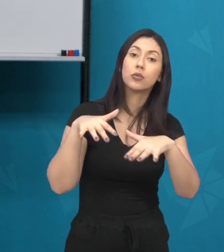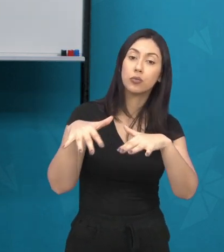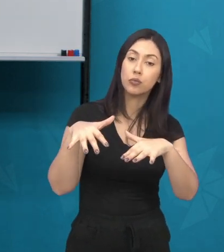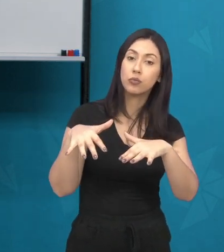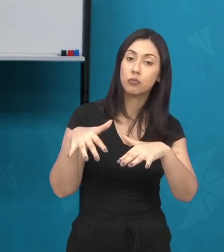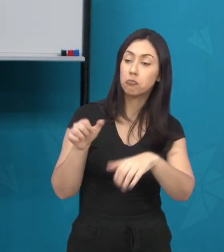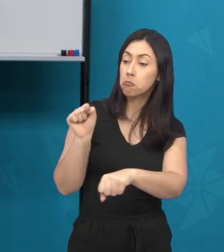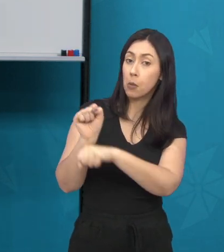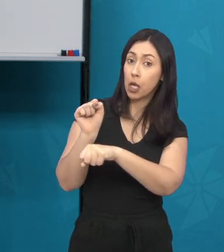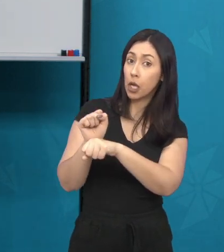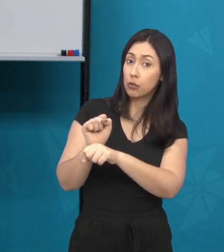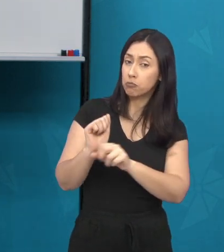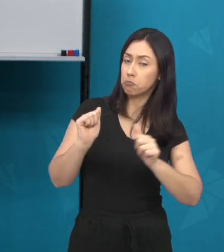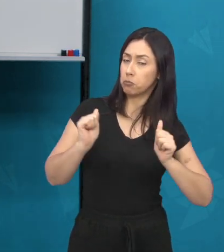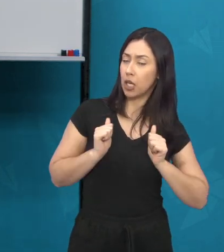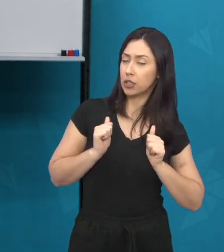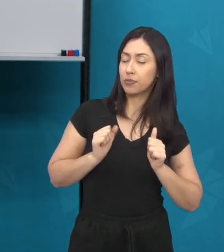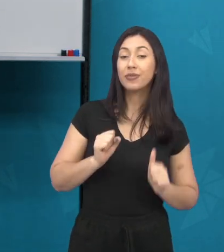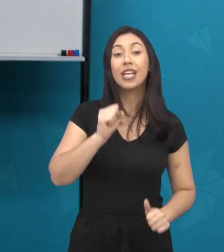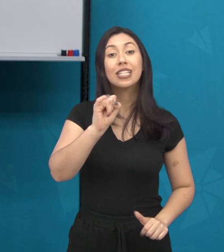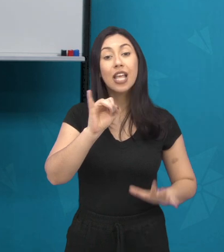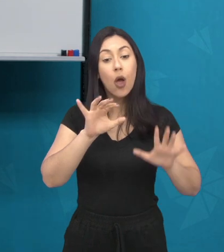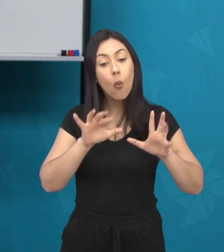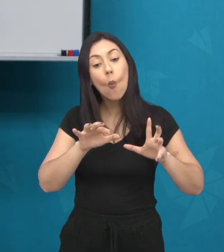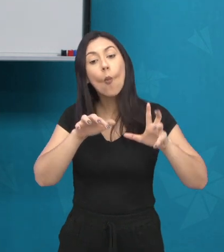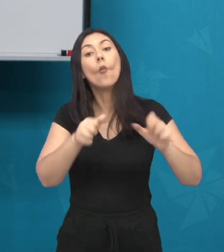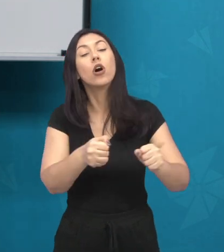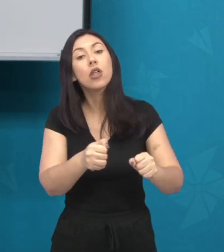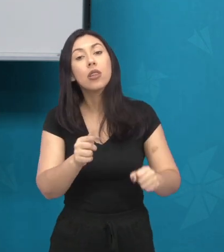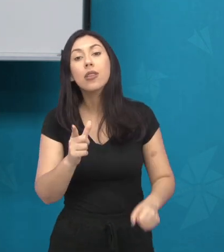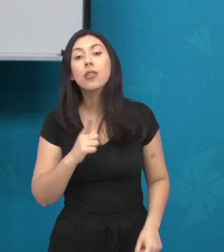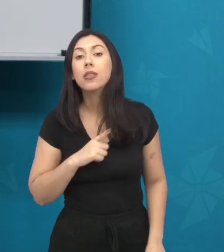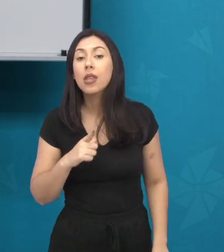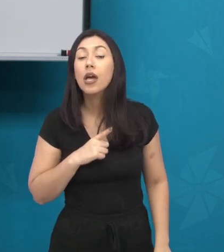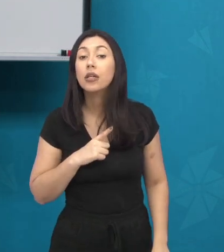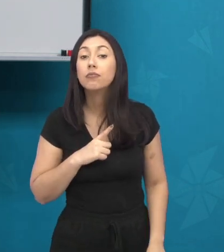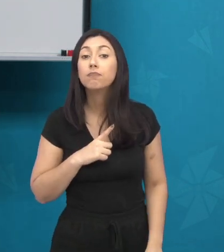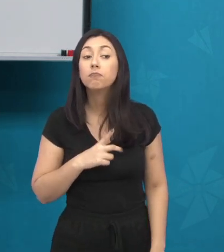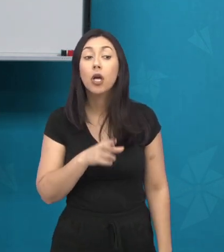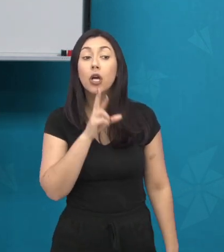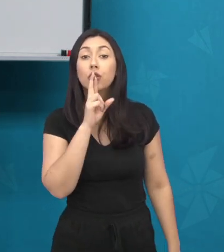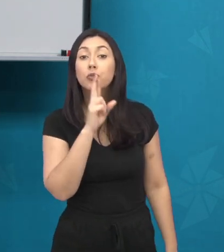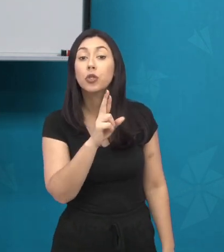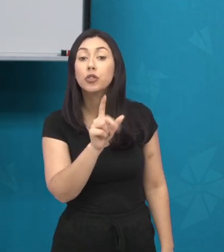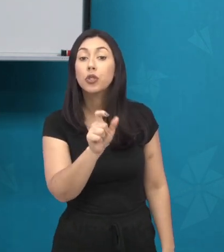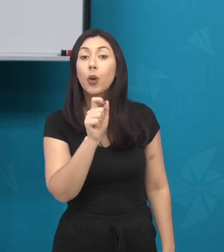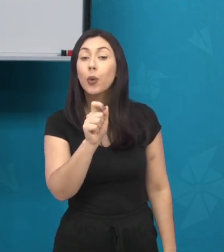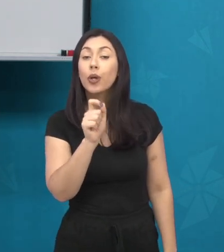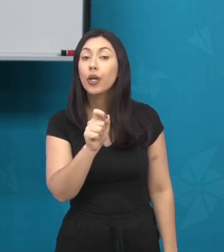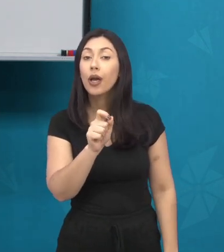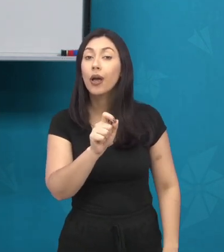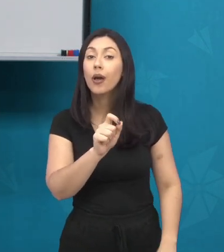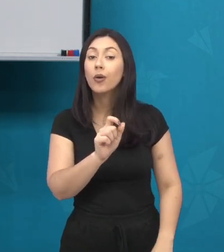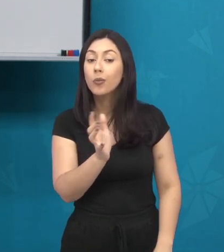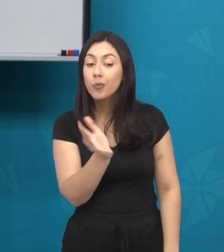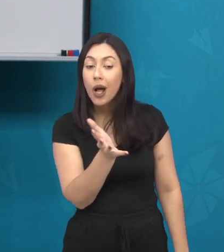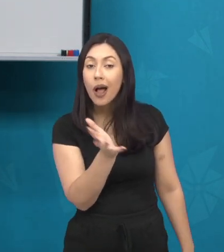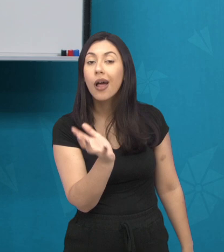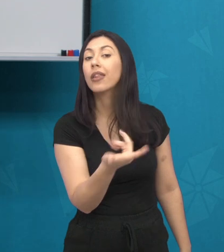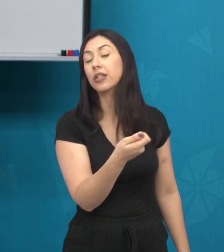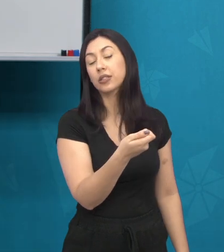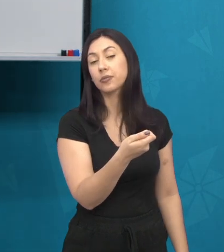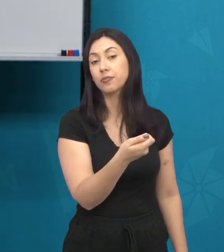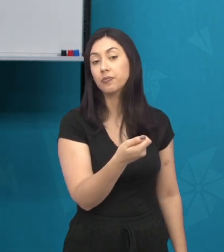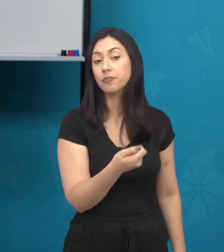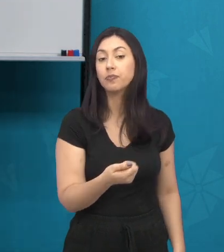parado estado inercial uma força externa age sobre esse corpo Qual que é o resultado físico disso uma aceleração